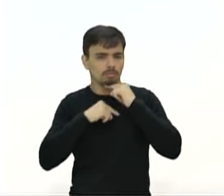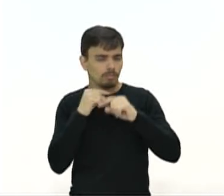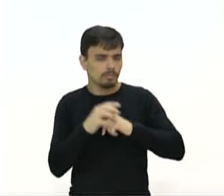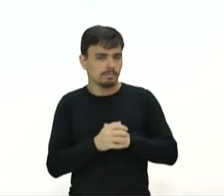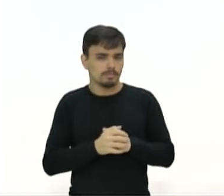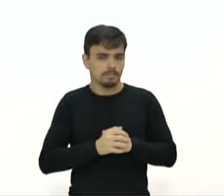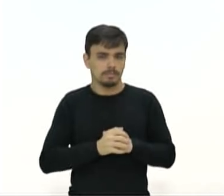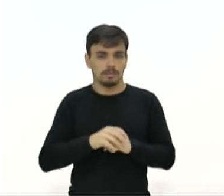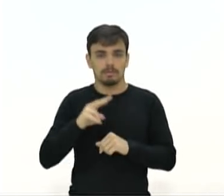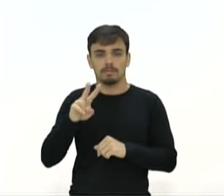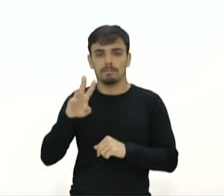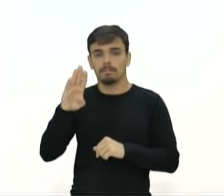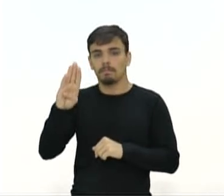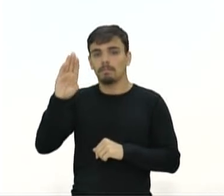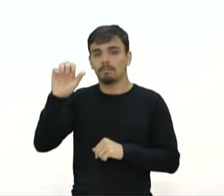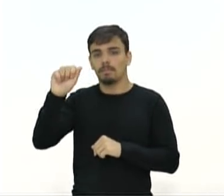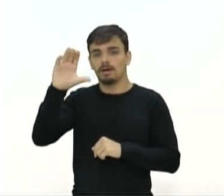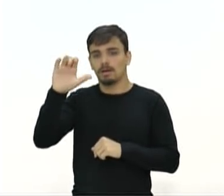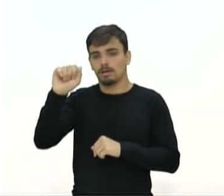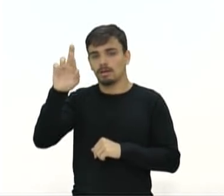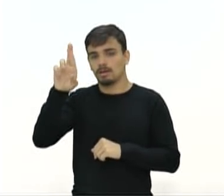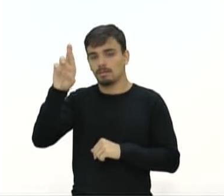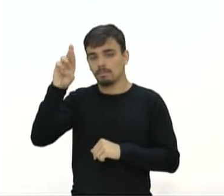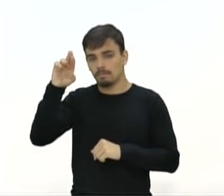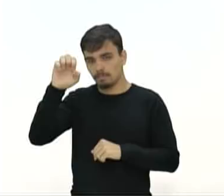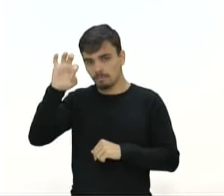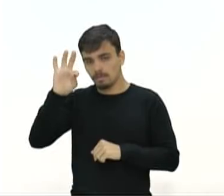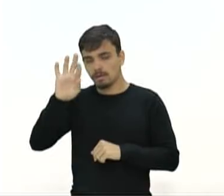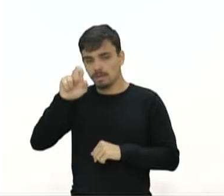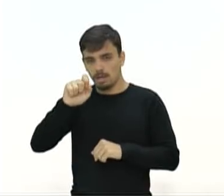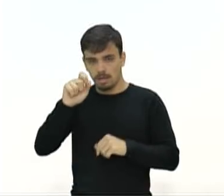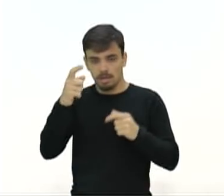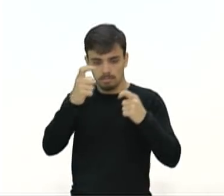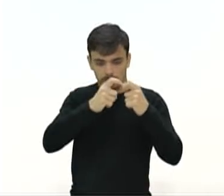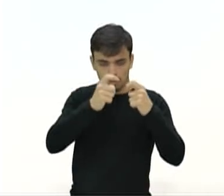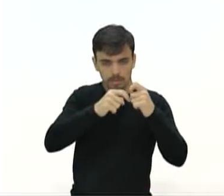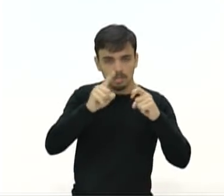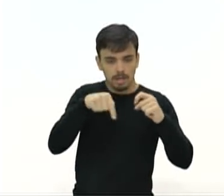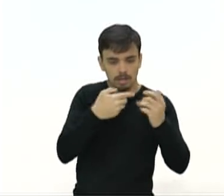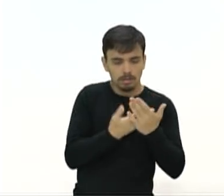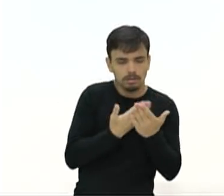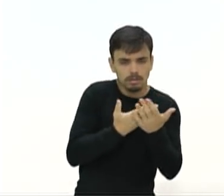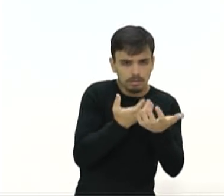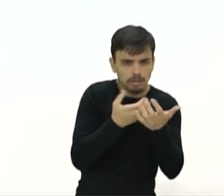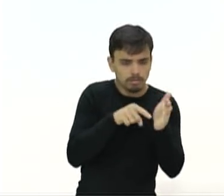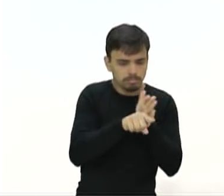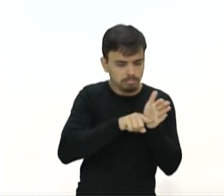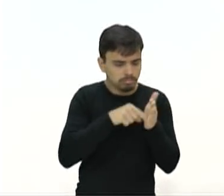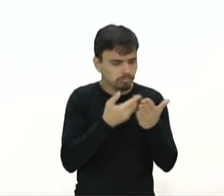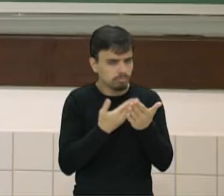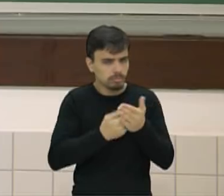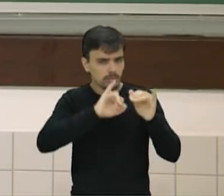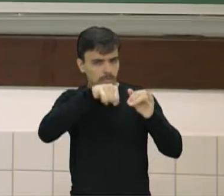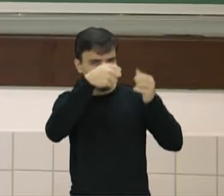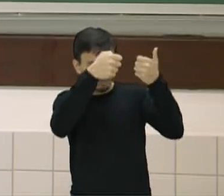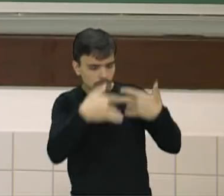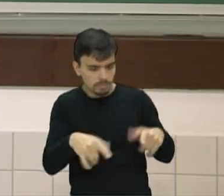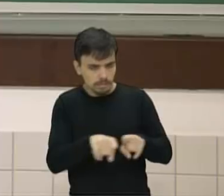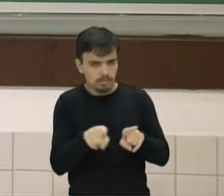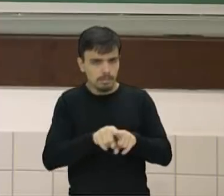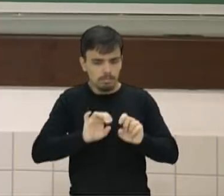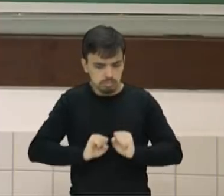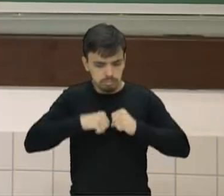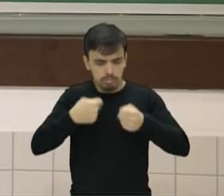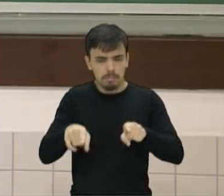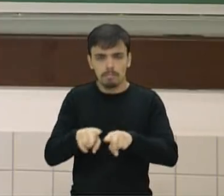O Bacamarte, que é o alienista, que é o título da obra, ele quer estudar e ele justifica todos os seus esforços